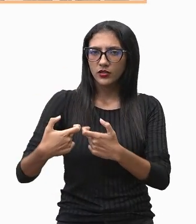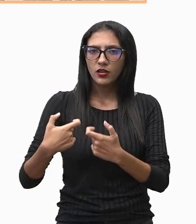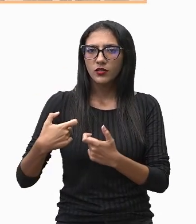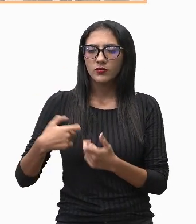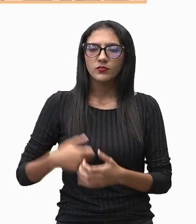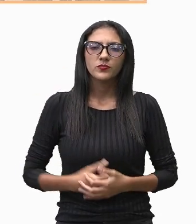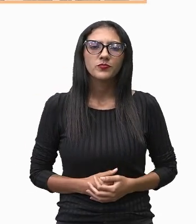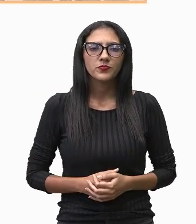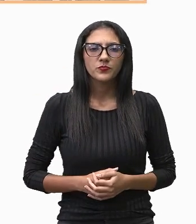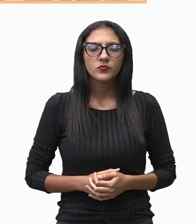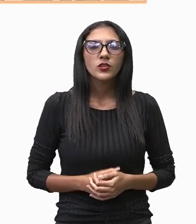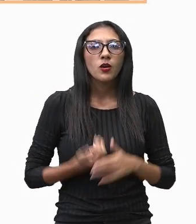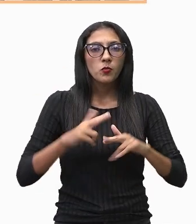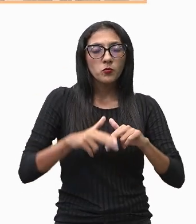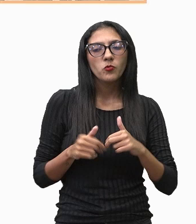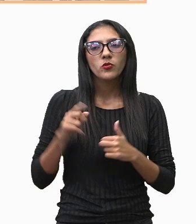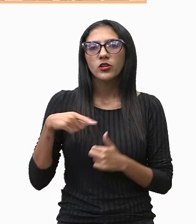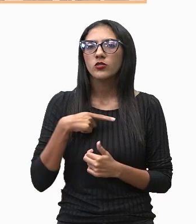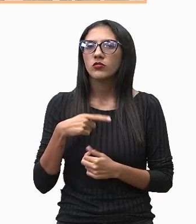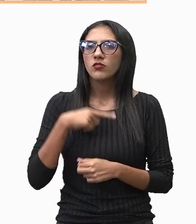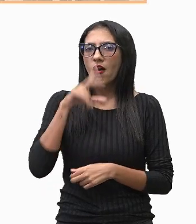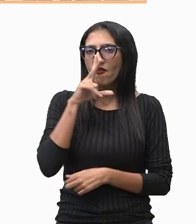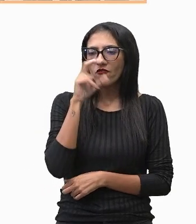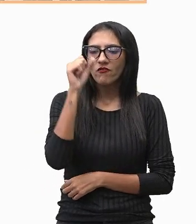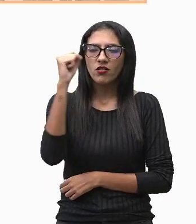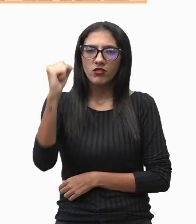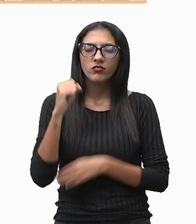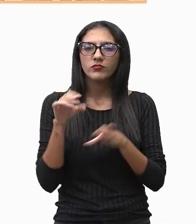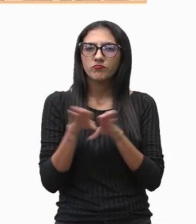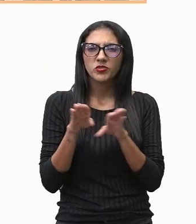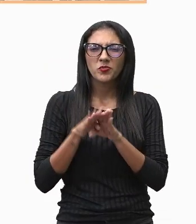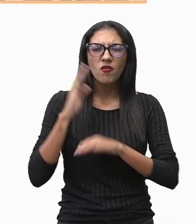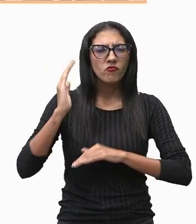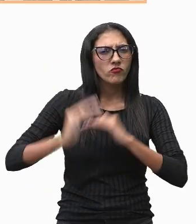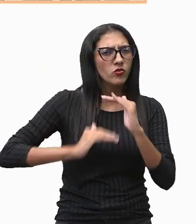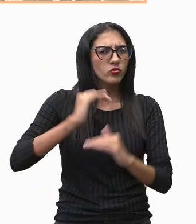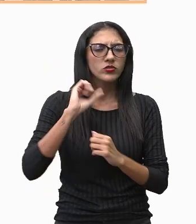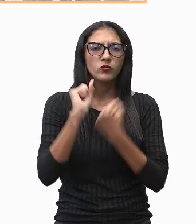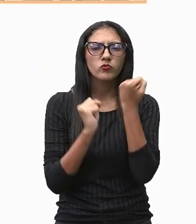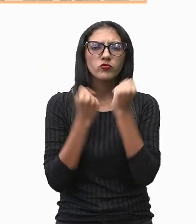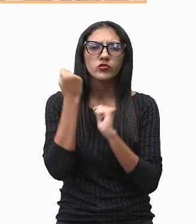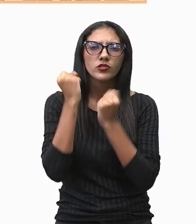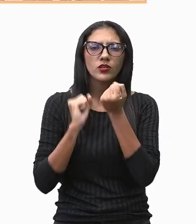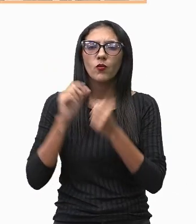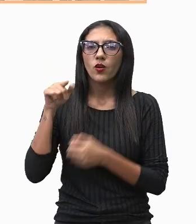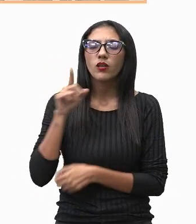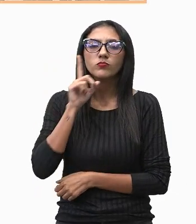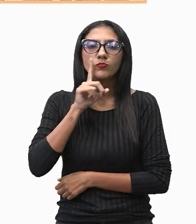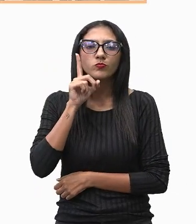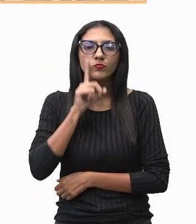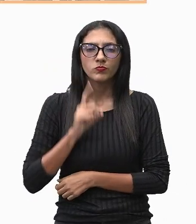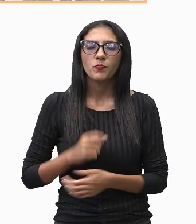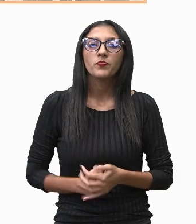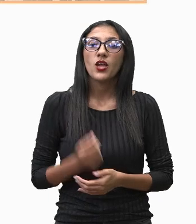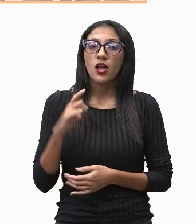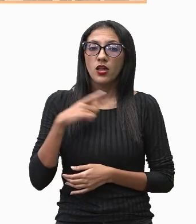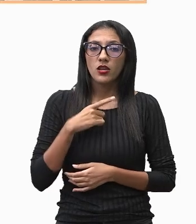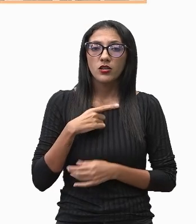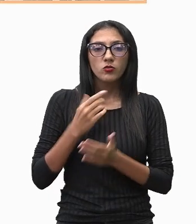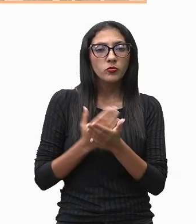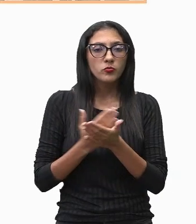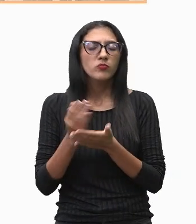Então, o fortalecimento e o crescimento industrial dos Estados Unidos, ele se deu por conta